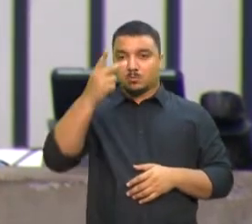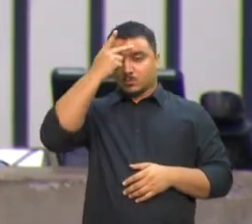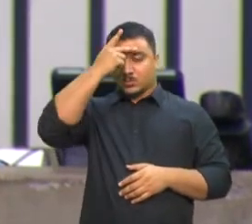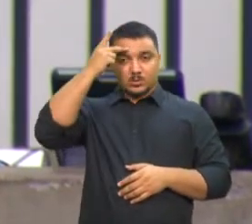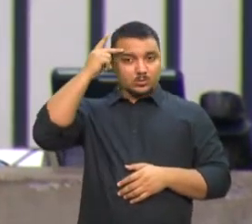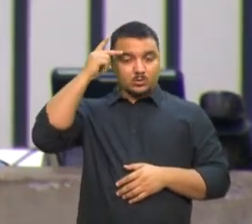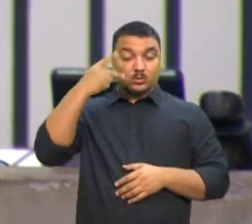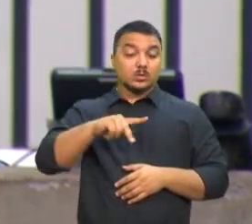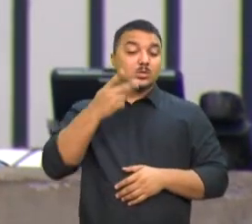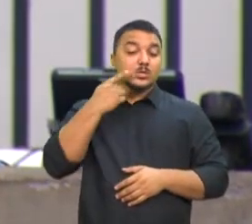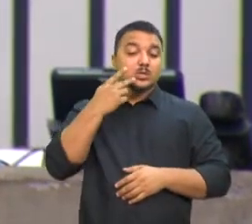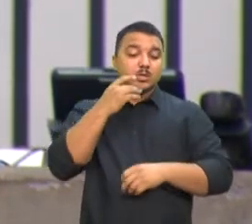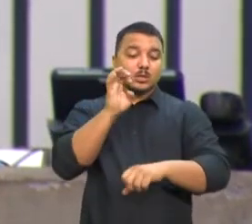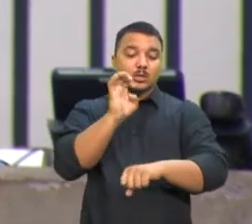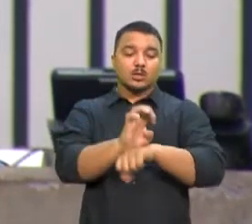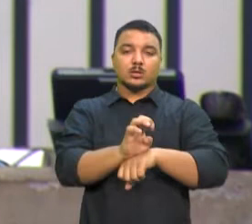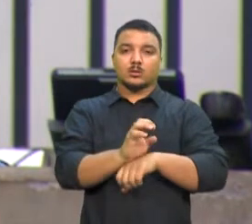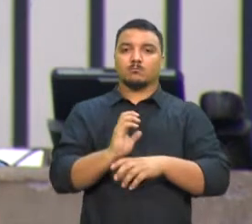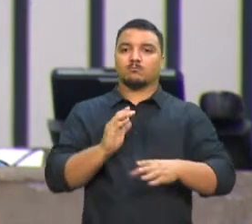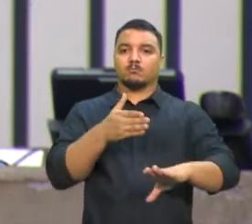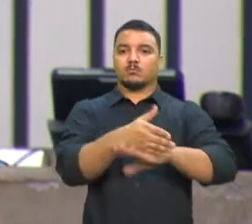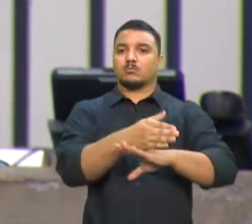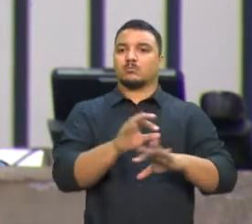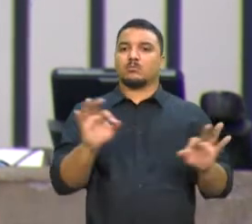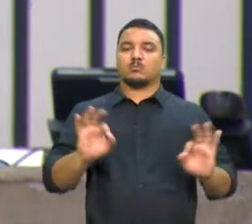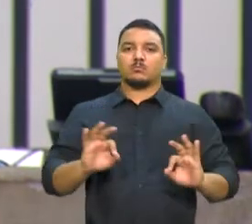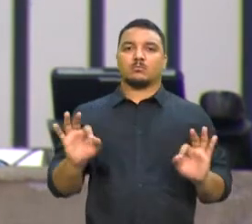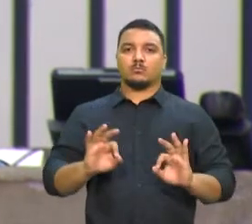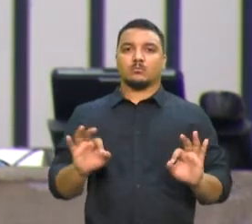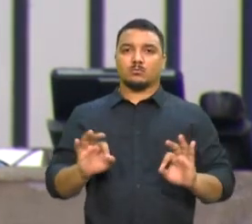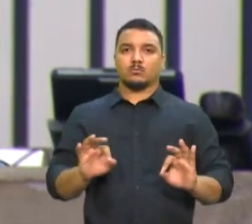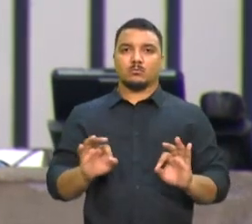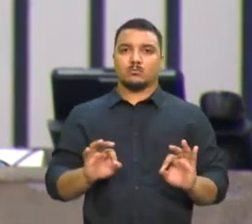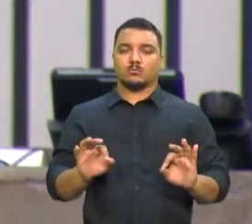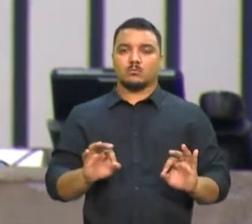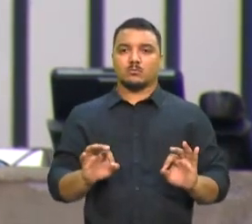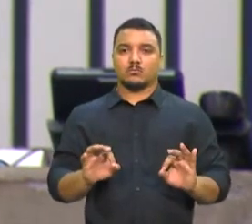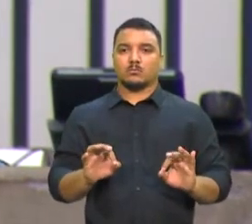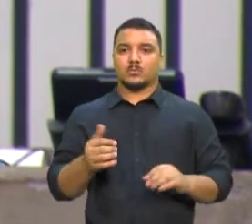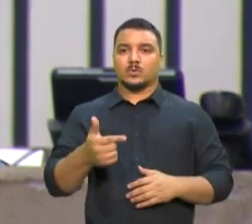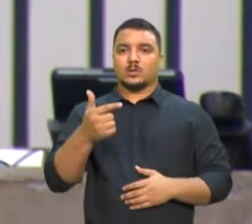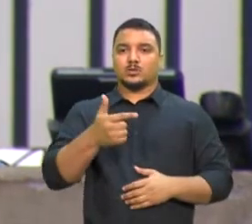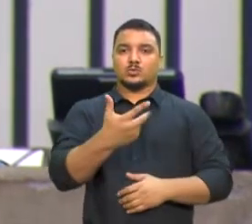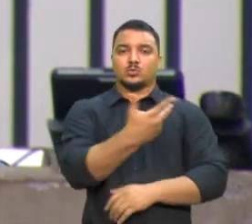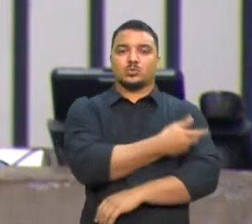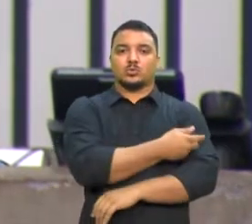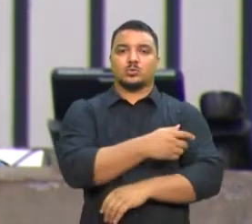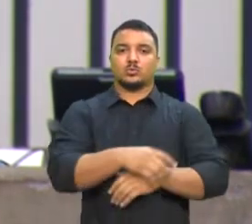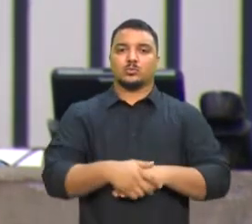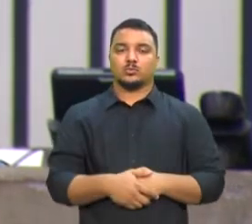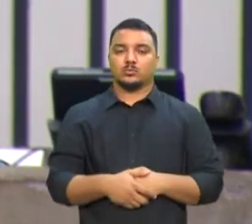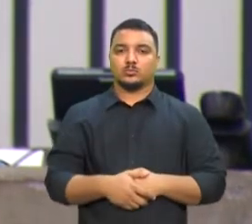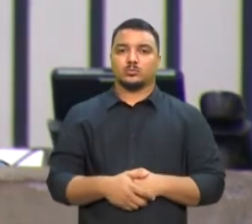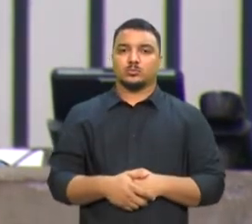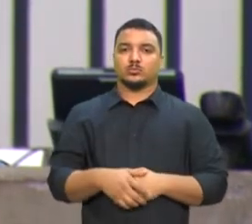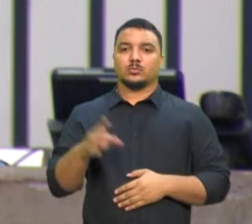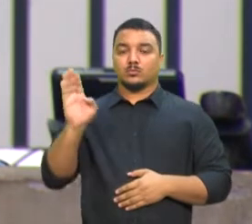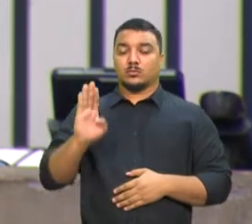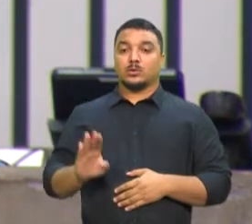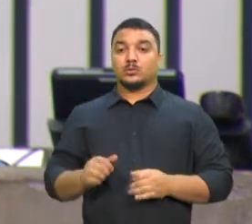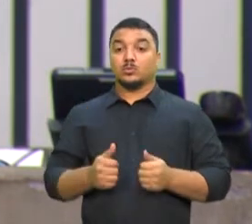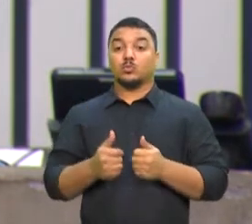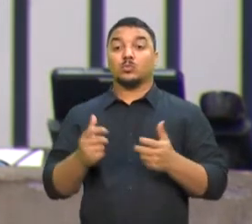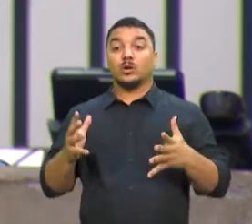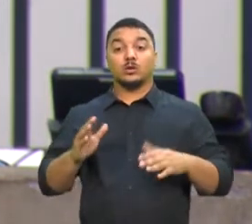aqui no nosso estado não compareceram para tomar a segunda dose. Em todo o Brasil, esse